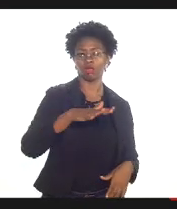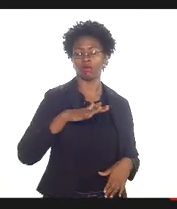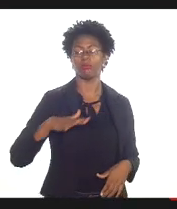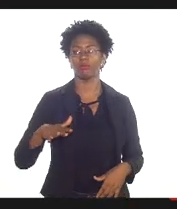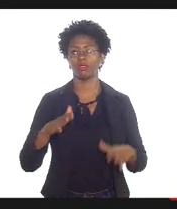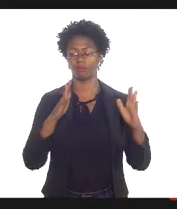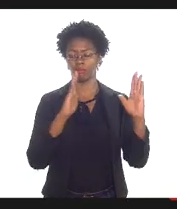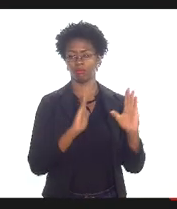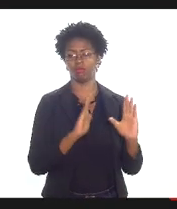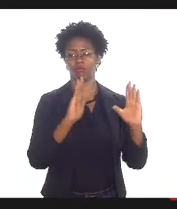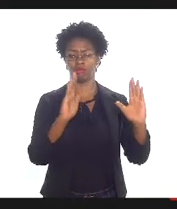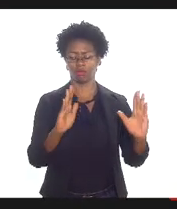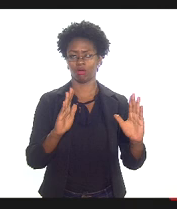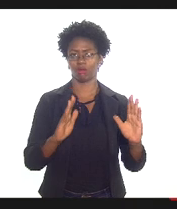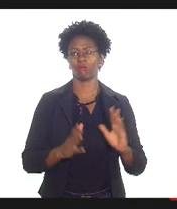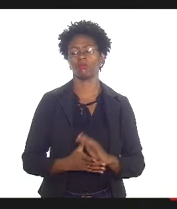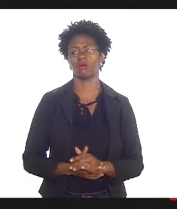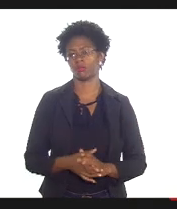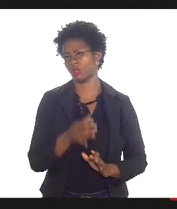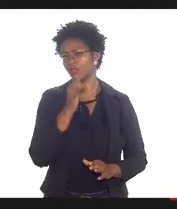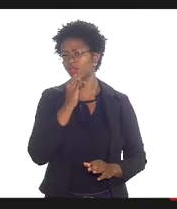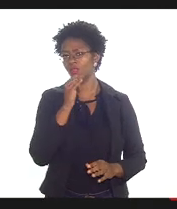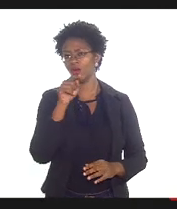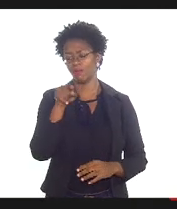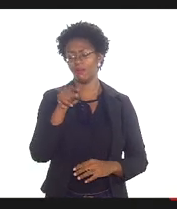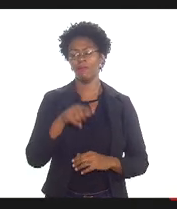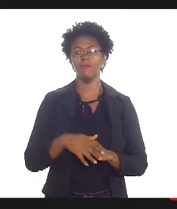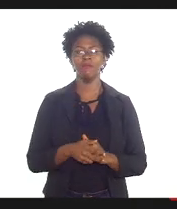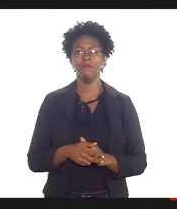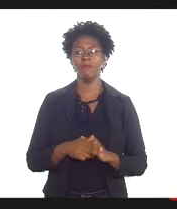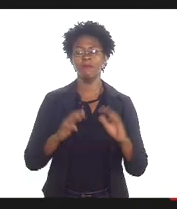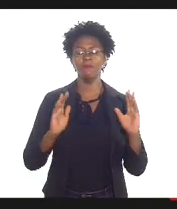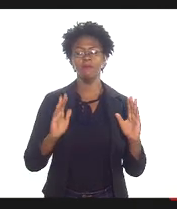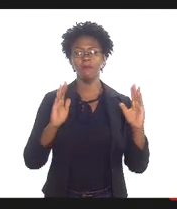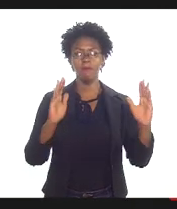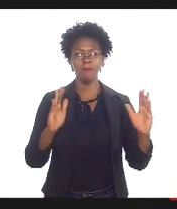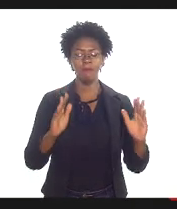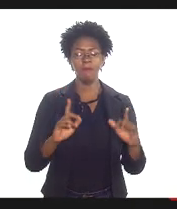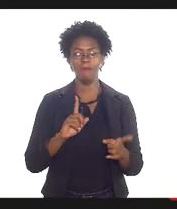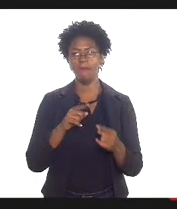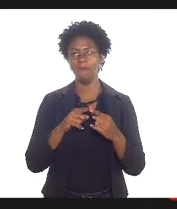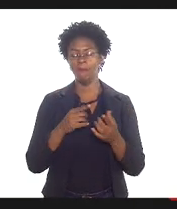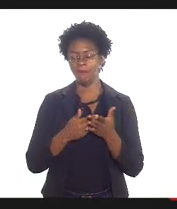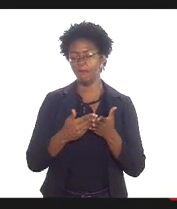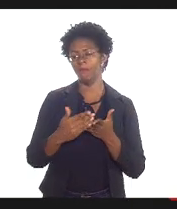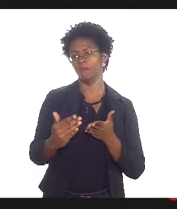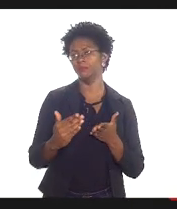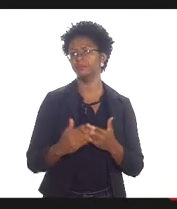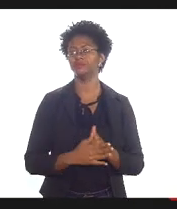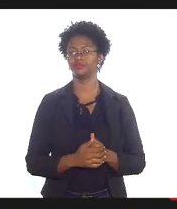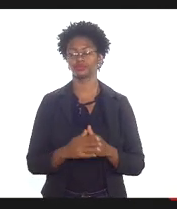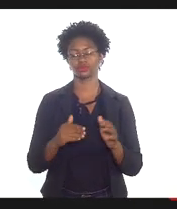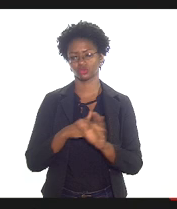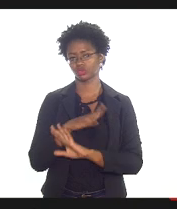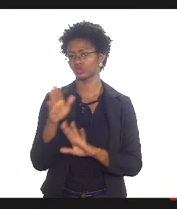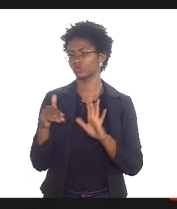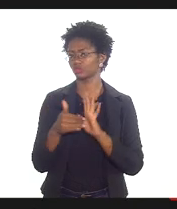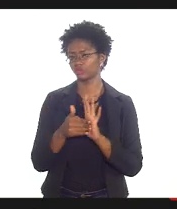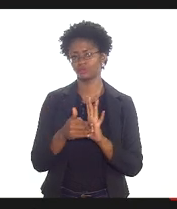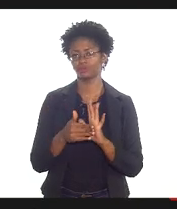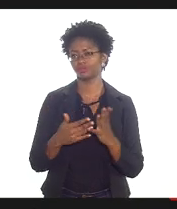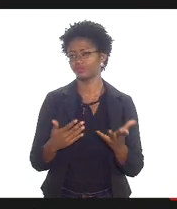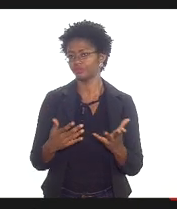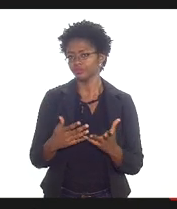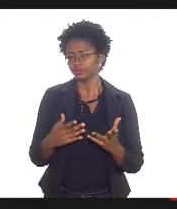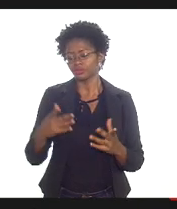bloco BC-60, por exemplo, é um bloco que deu origem a todo o Parque das Baleias no